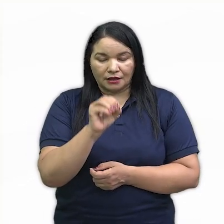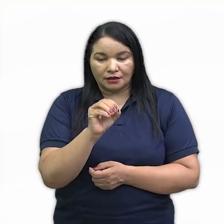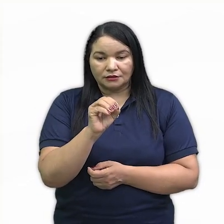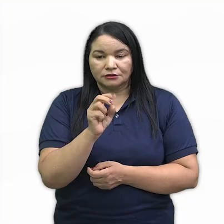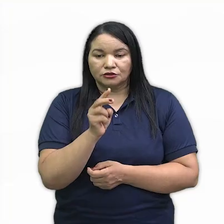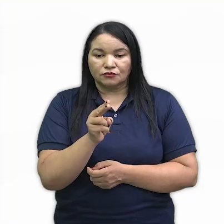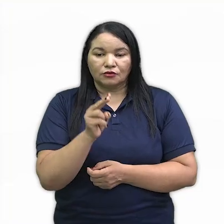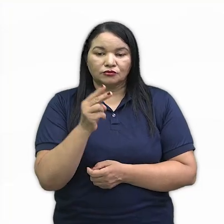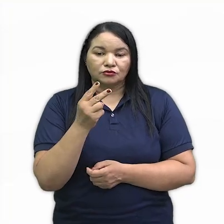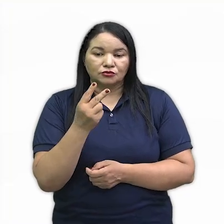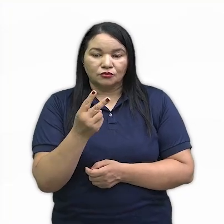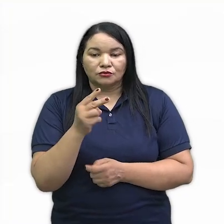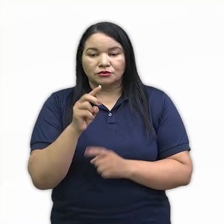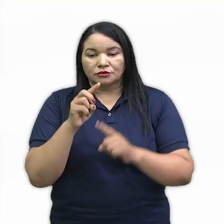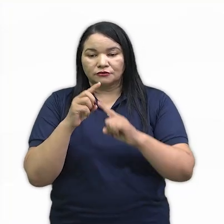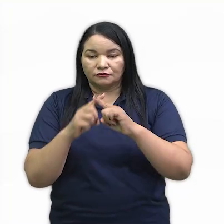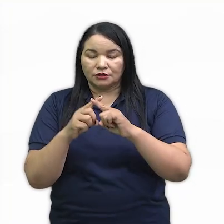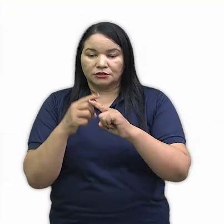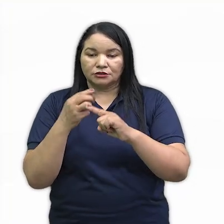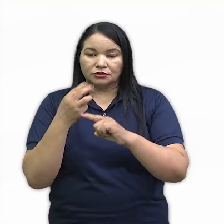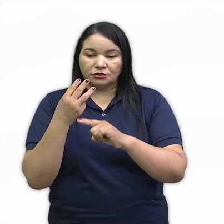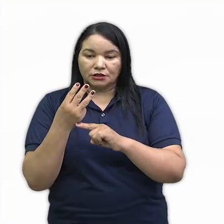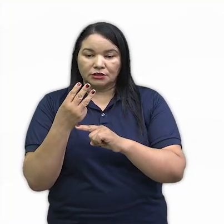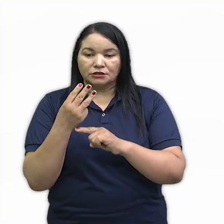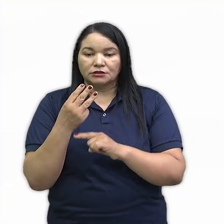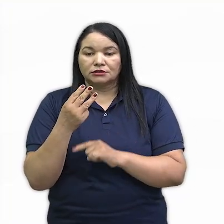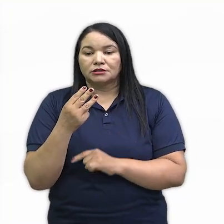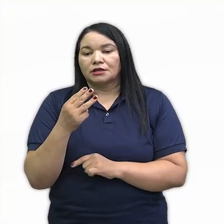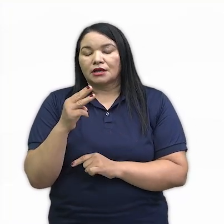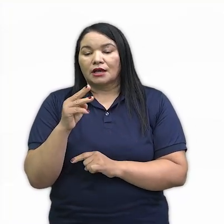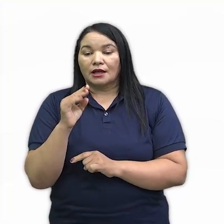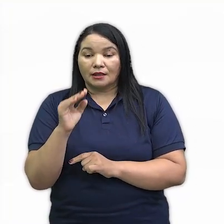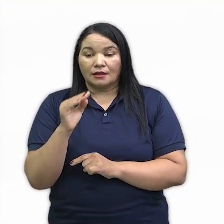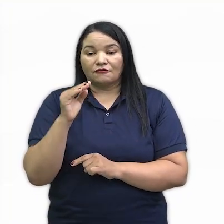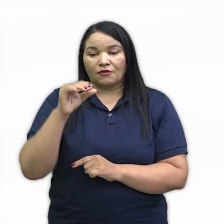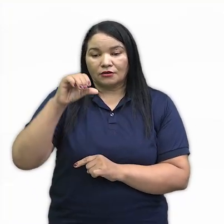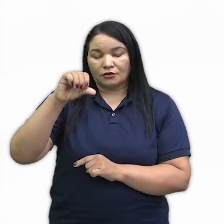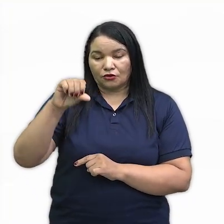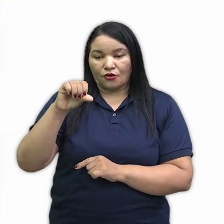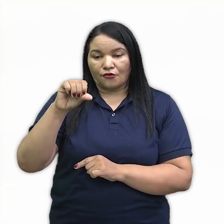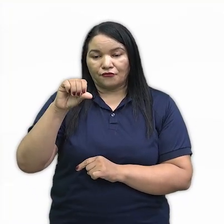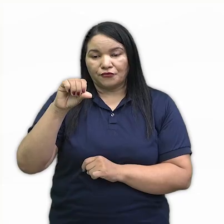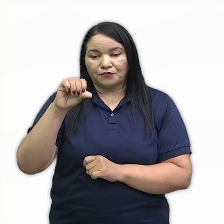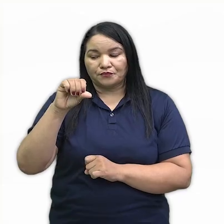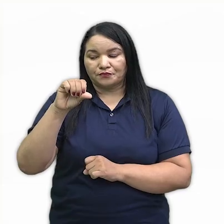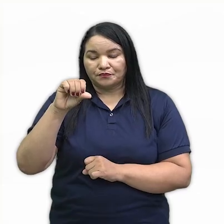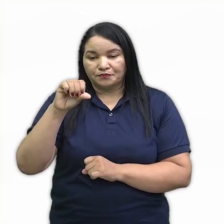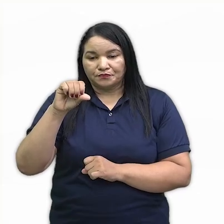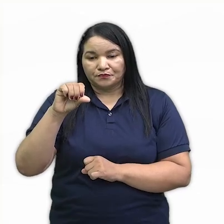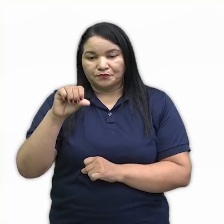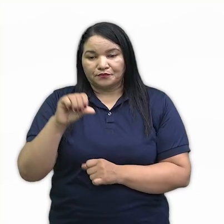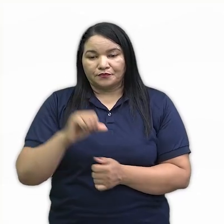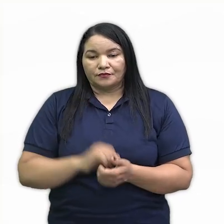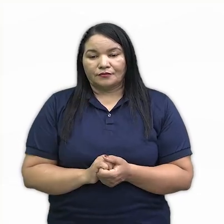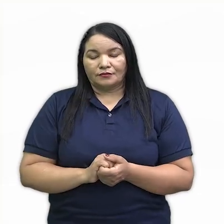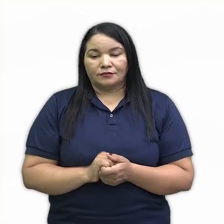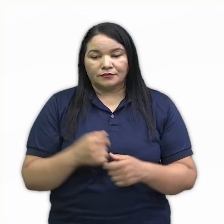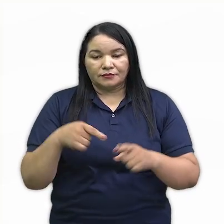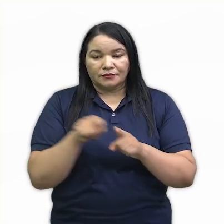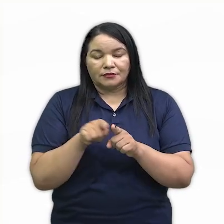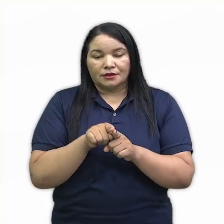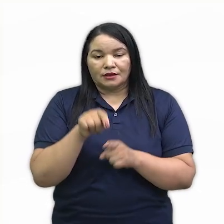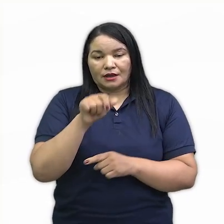aí, 2 vezes 3 elevado a 9, tá? O